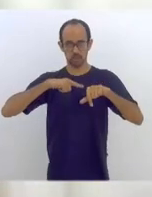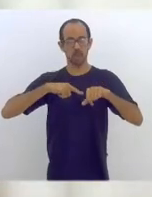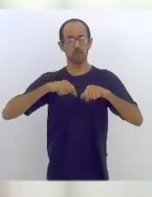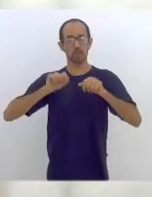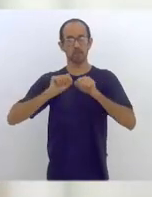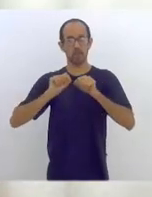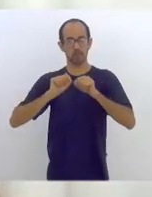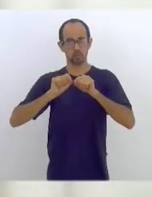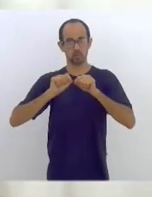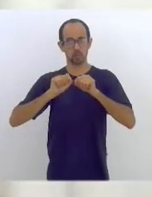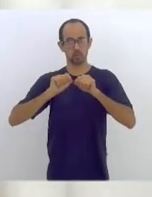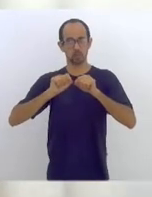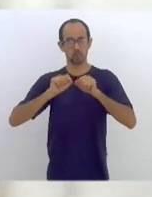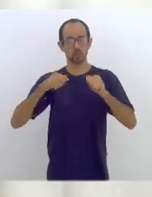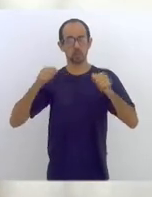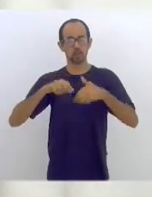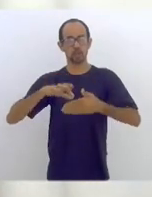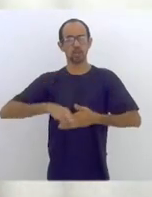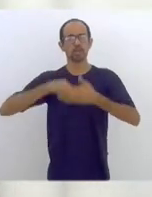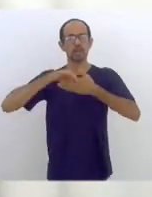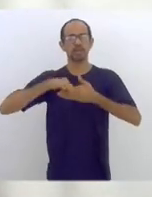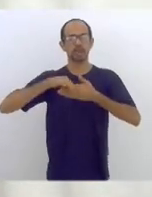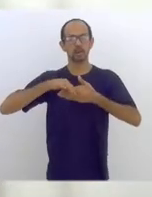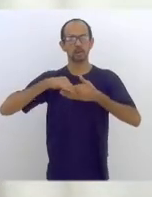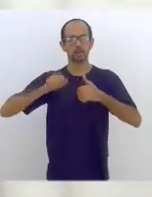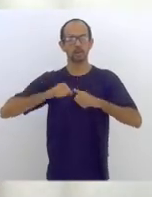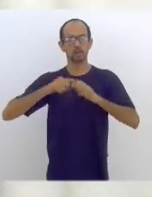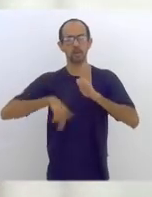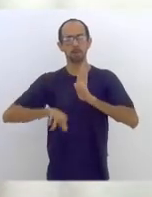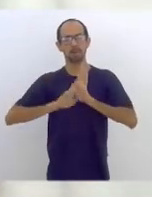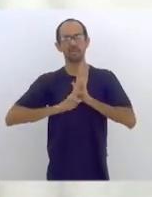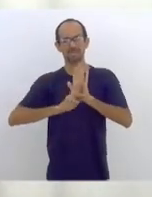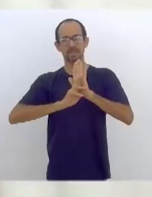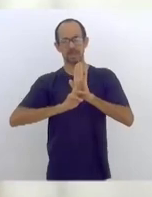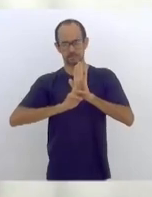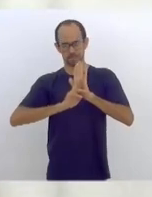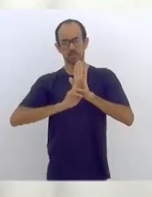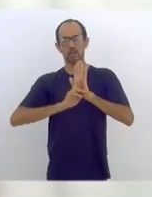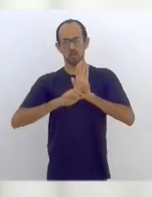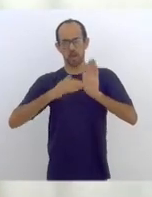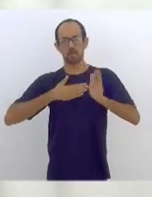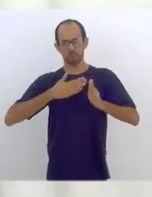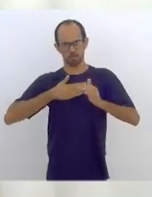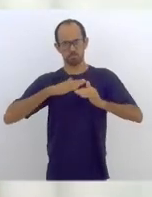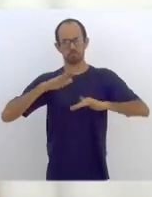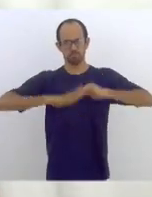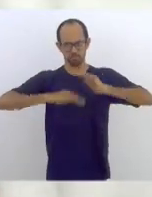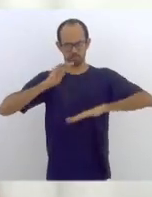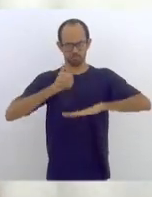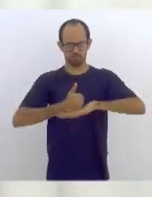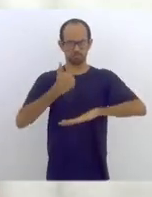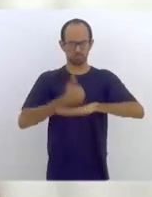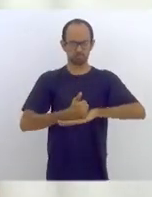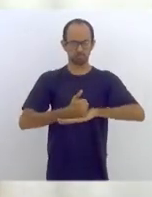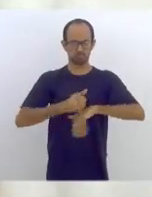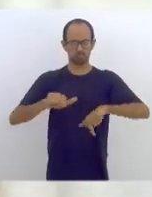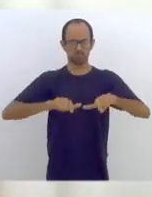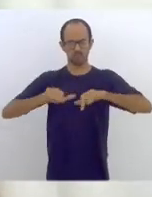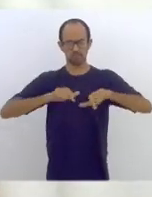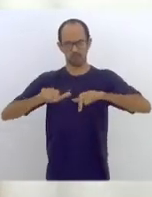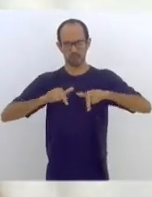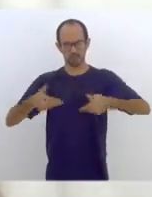realizado à frente de estar representando a minha categoria de trabalhadoras